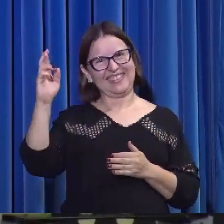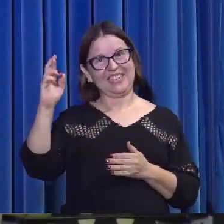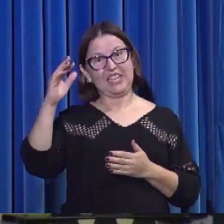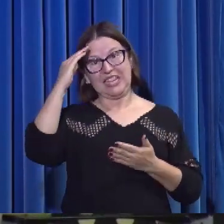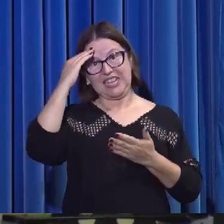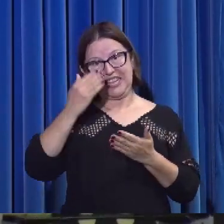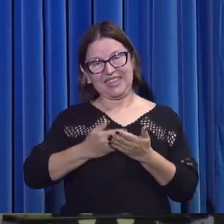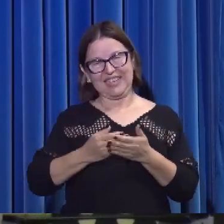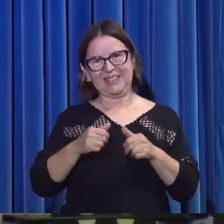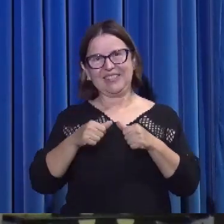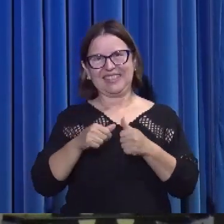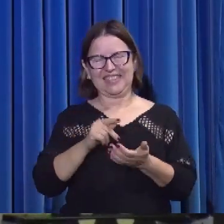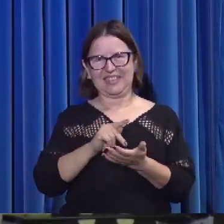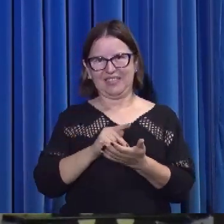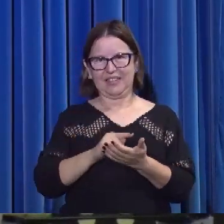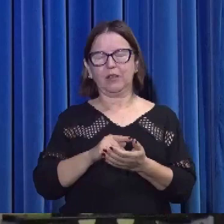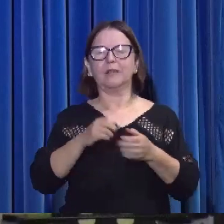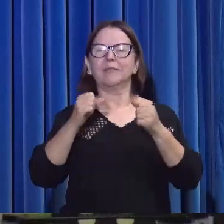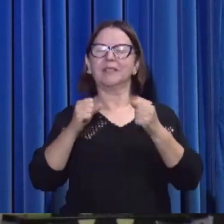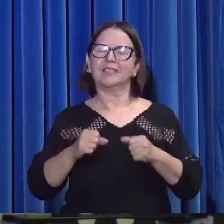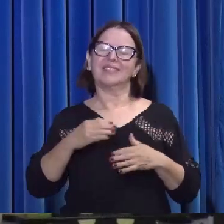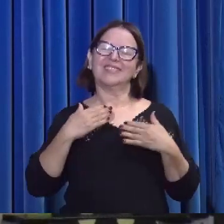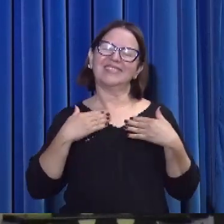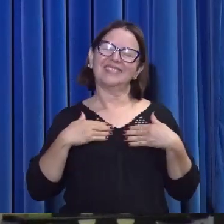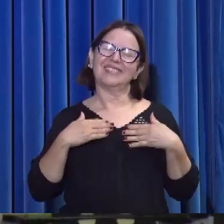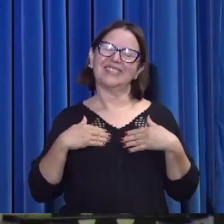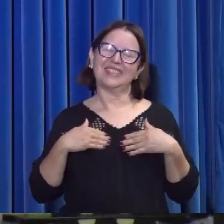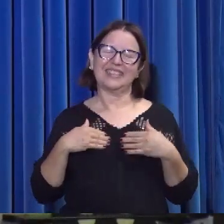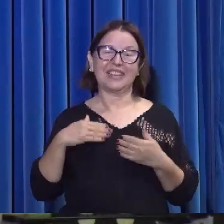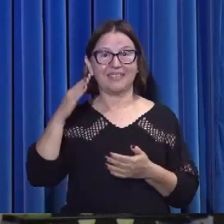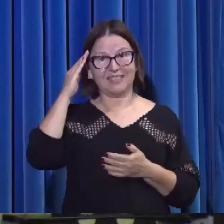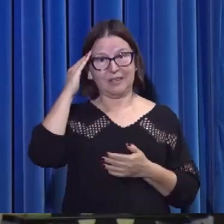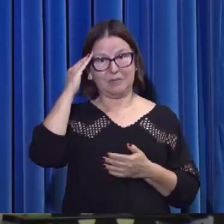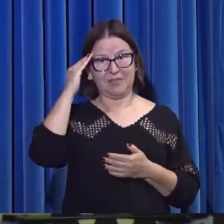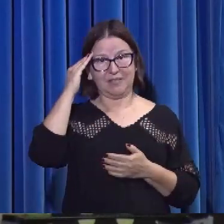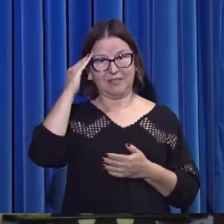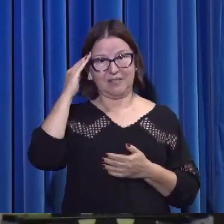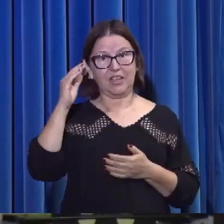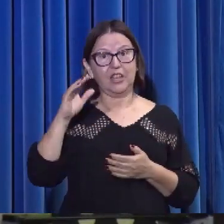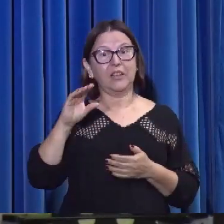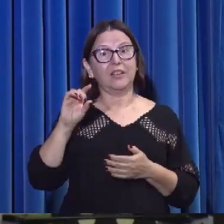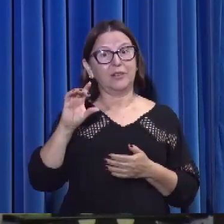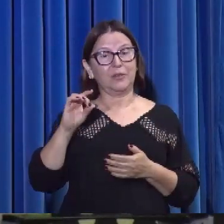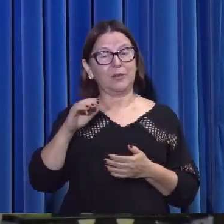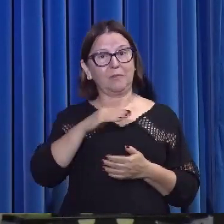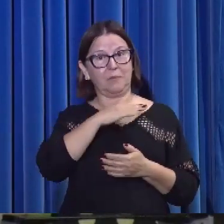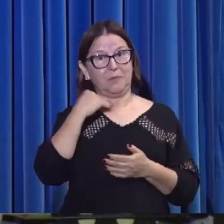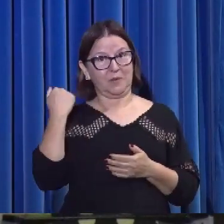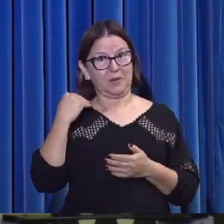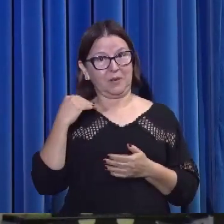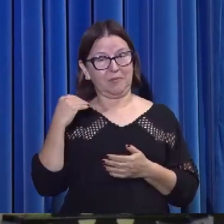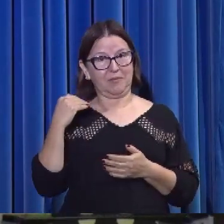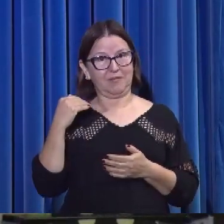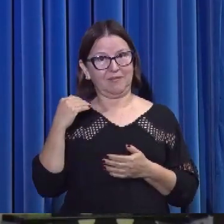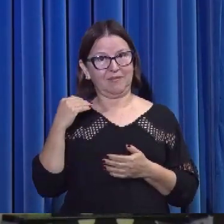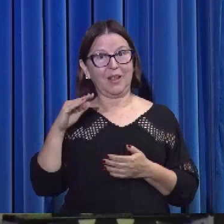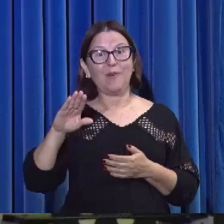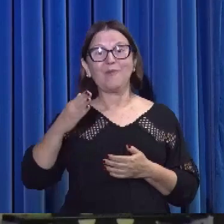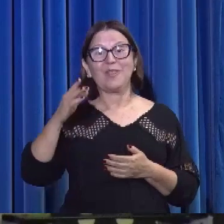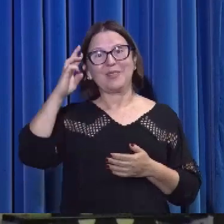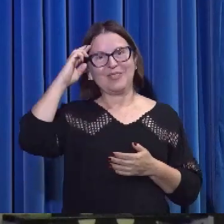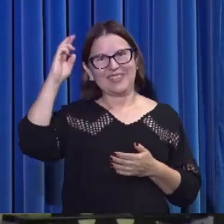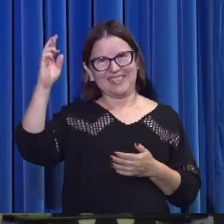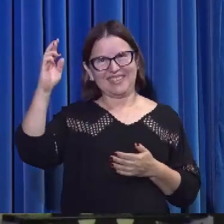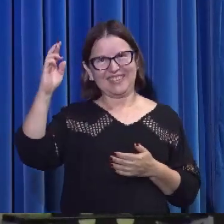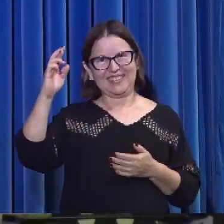podemos descansar, cientes de que só sairemos daqui quando o Senhor, segundo a sua